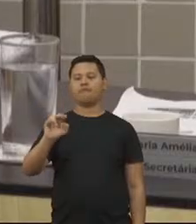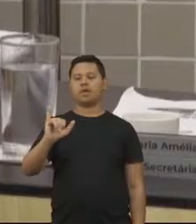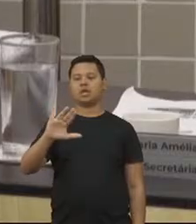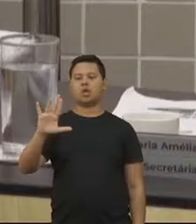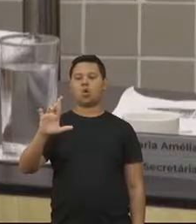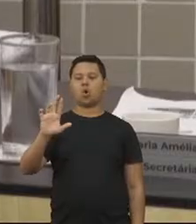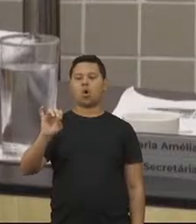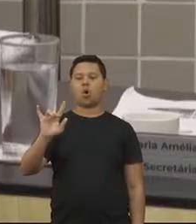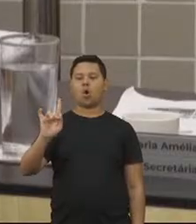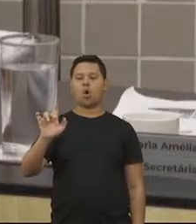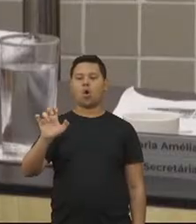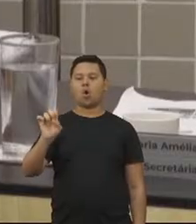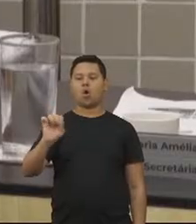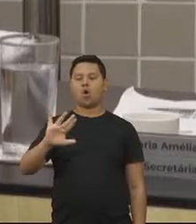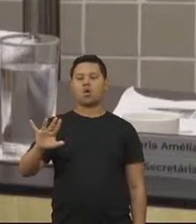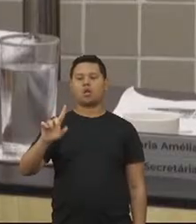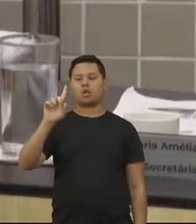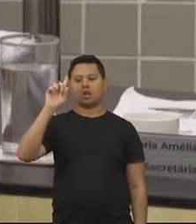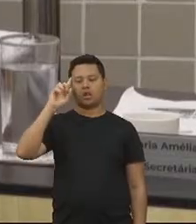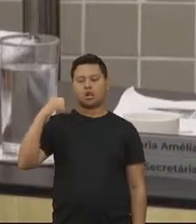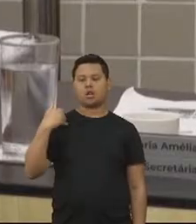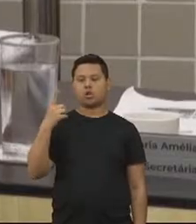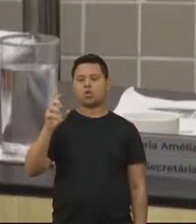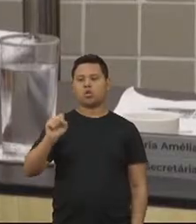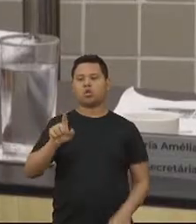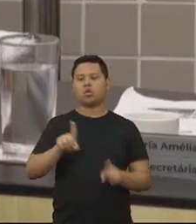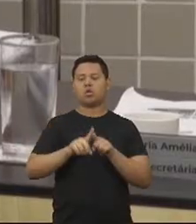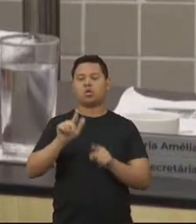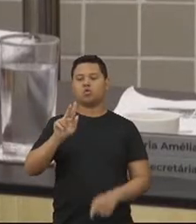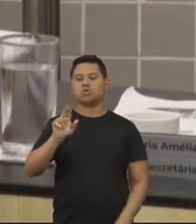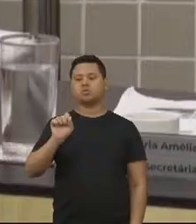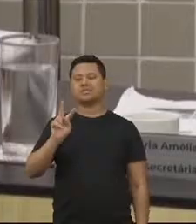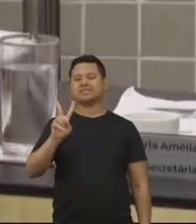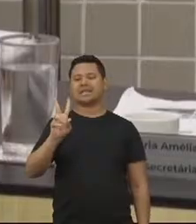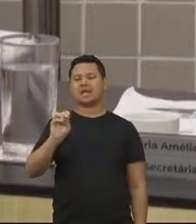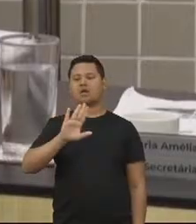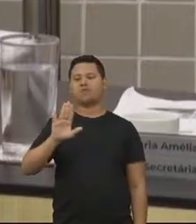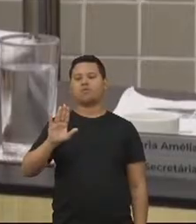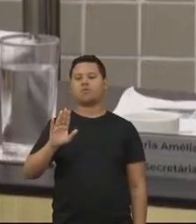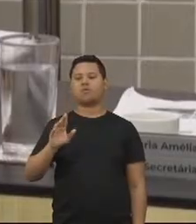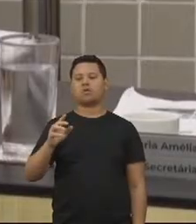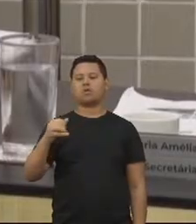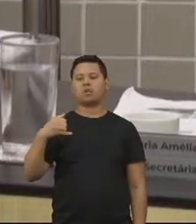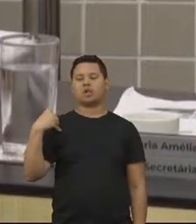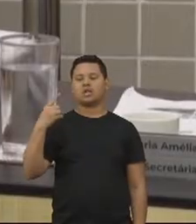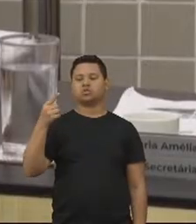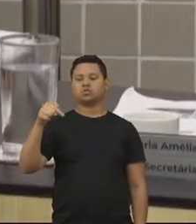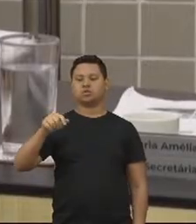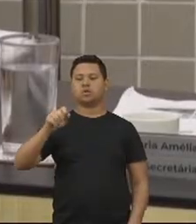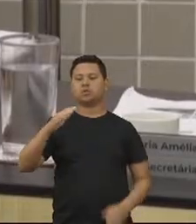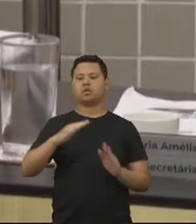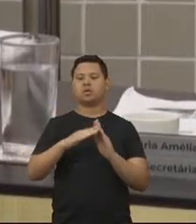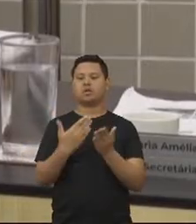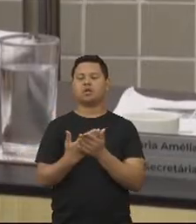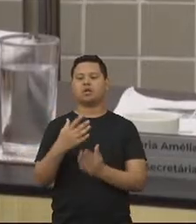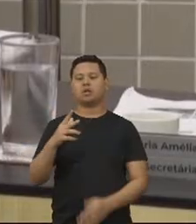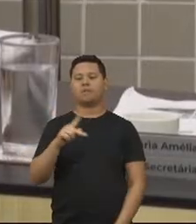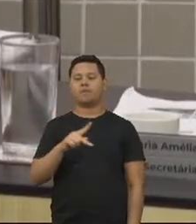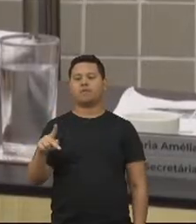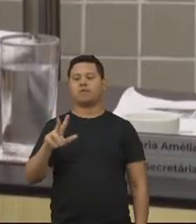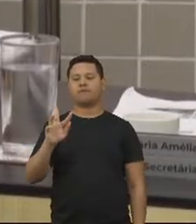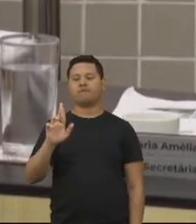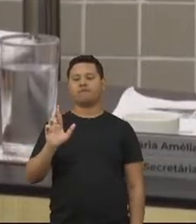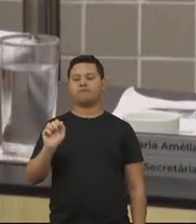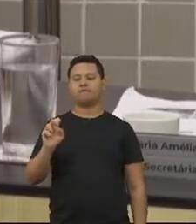Rochas dos Santos, 18 anos, e Gustavo Mesquita Alves, 17 anos, da Escola Estadual Professor